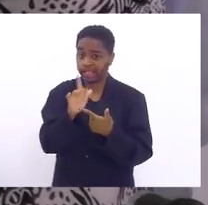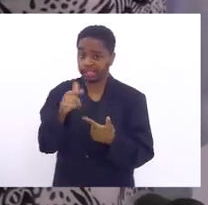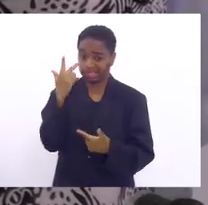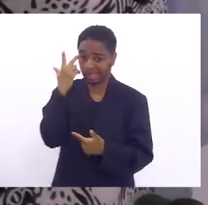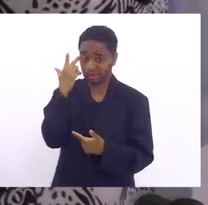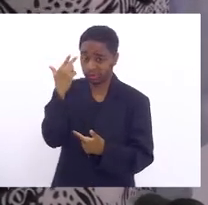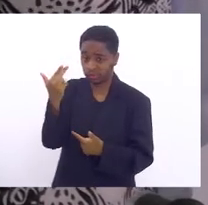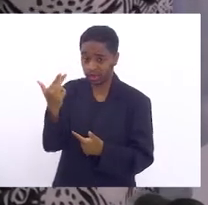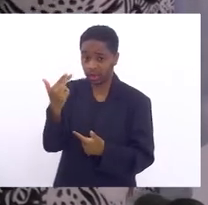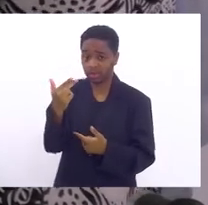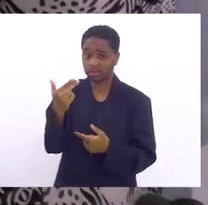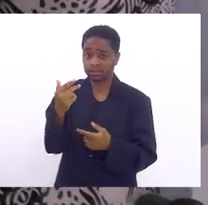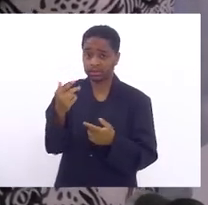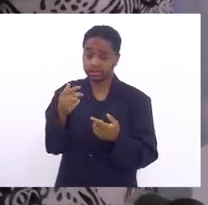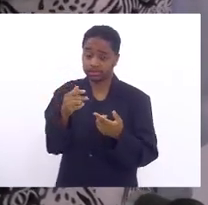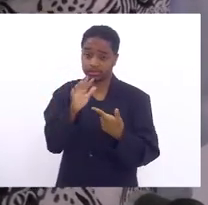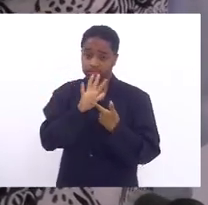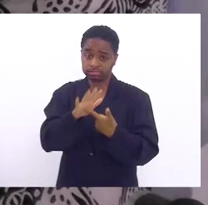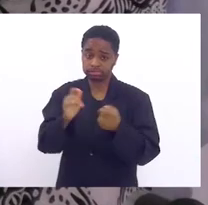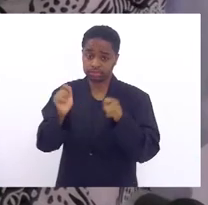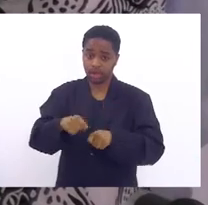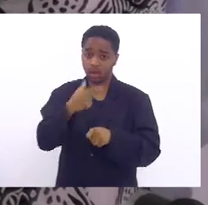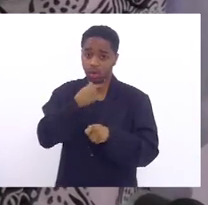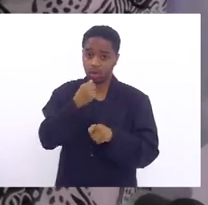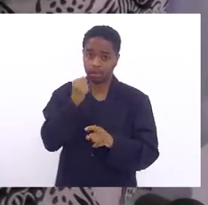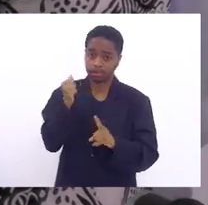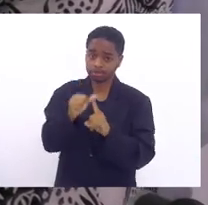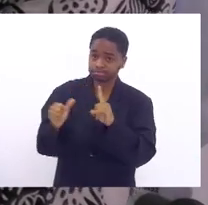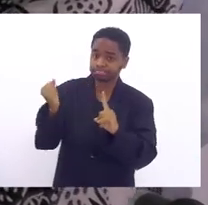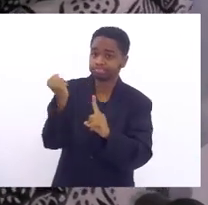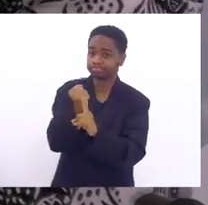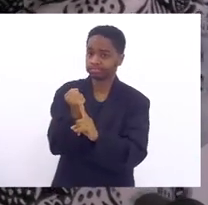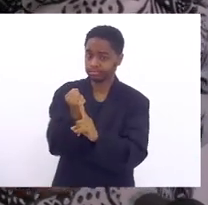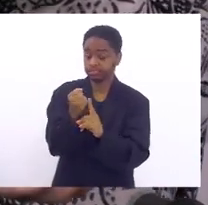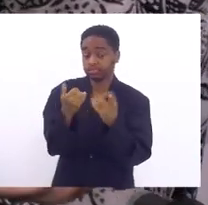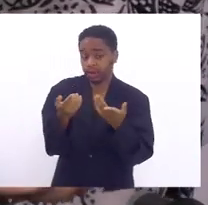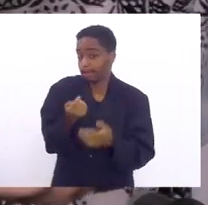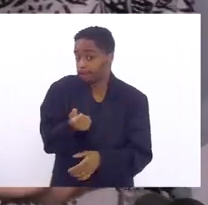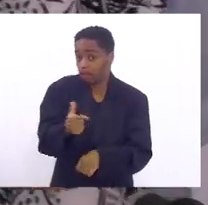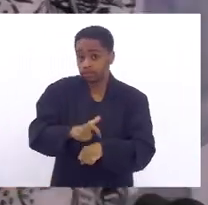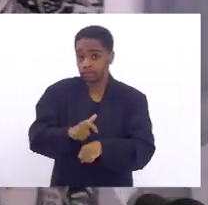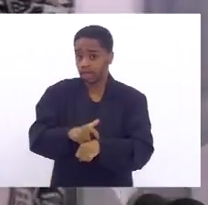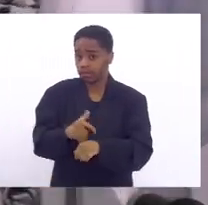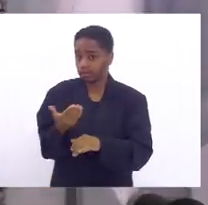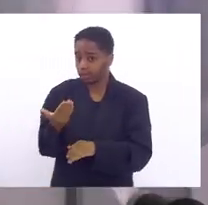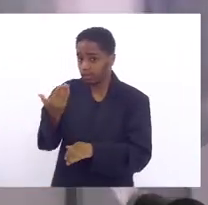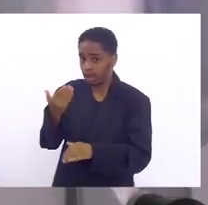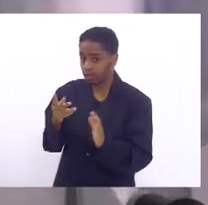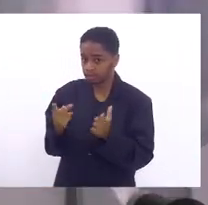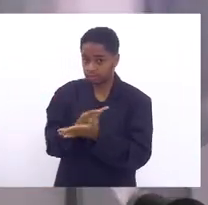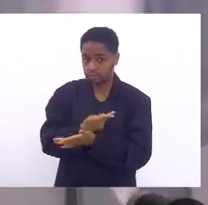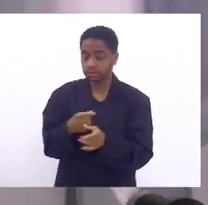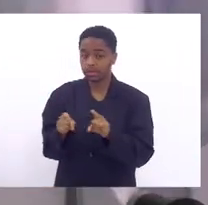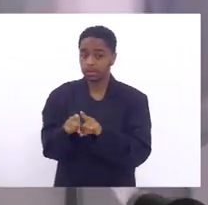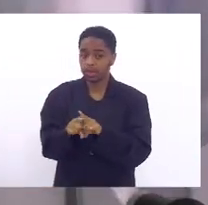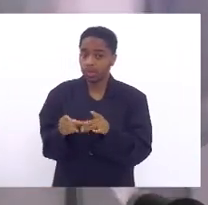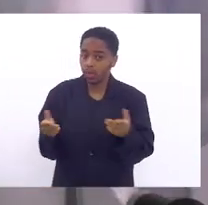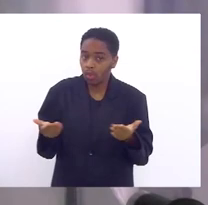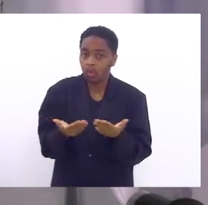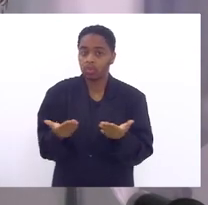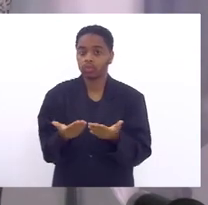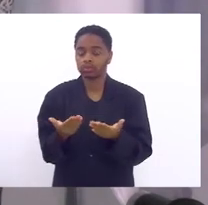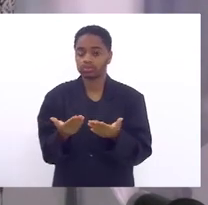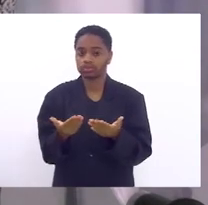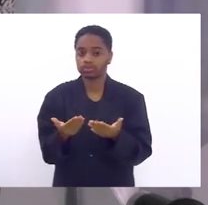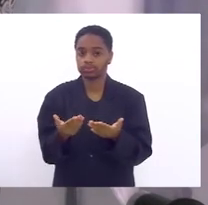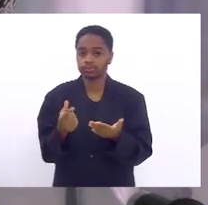naturalizar o feminicídio de uma mulher Então e e faz pouquíssimo tempo né ainda hoje a gente vai